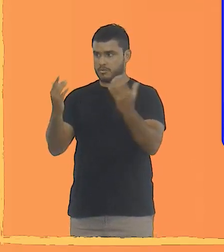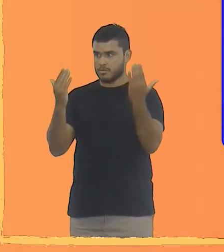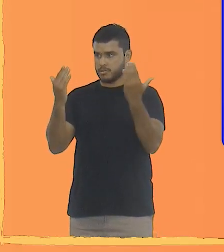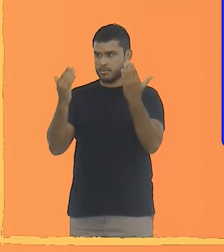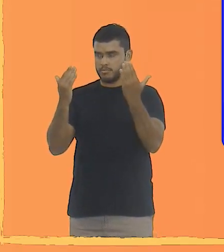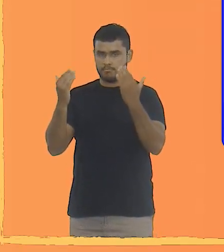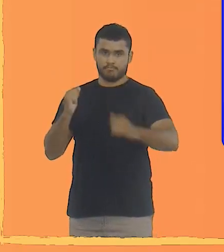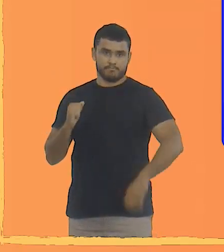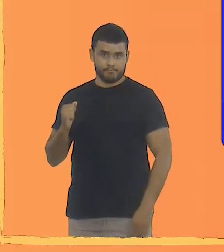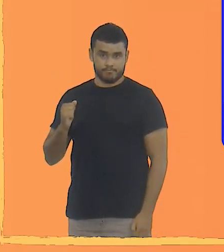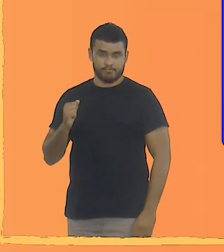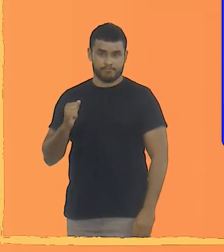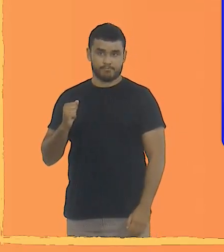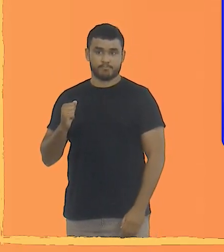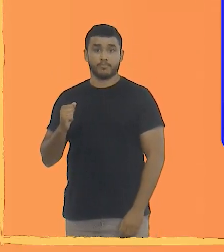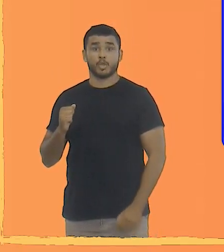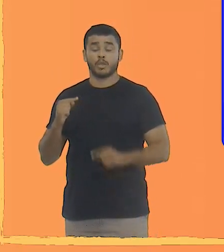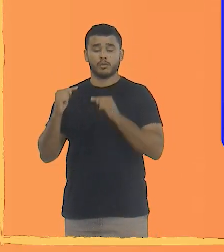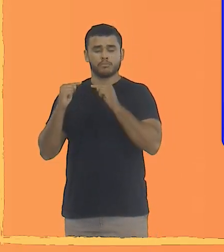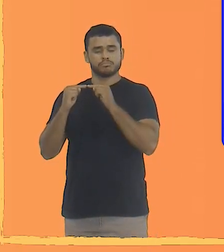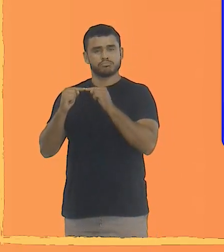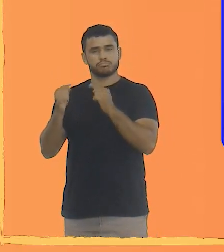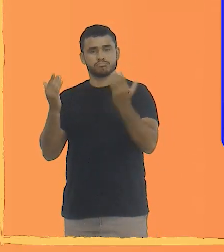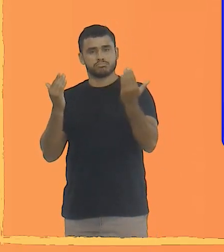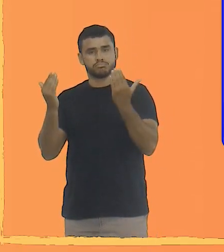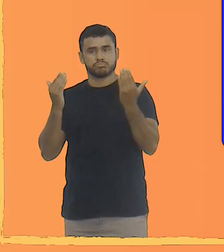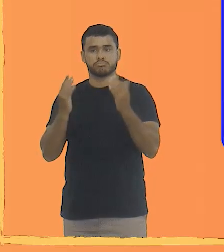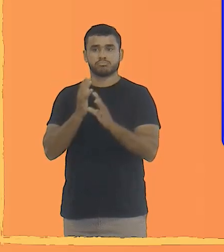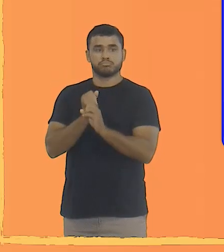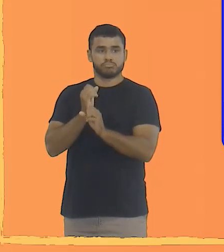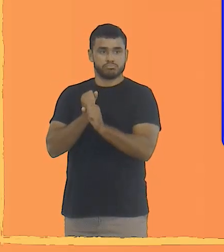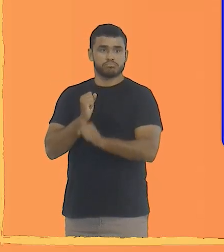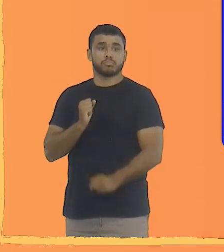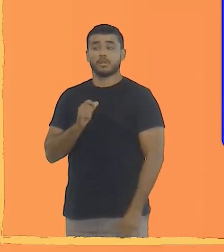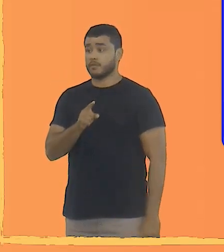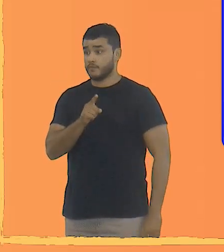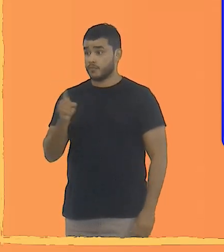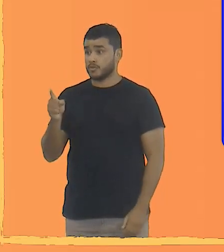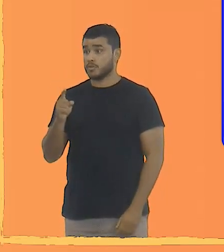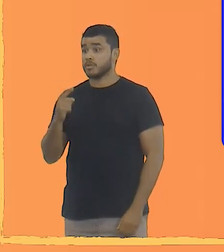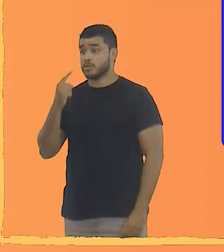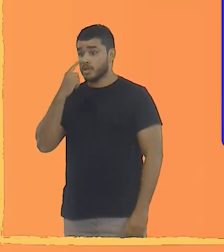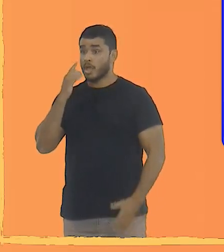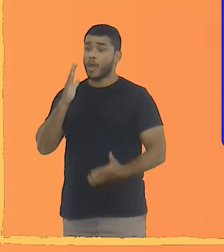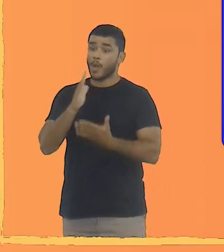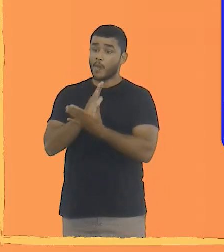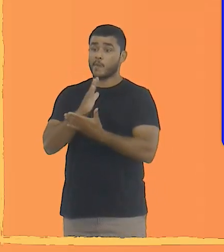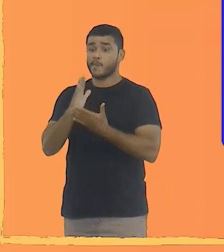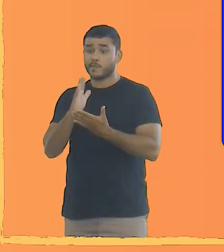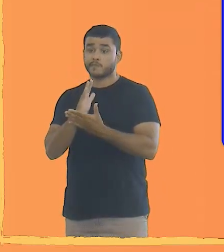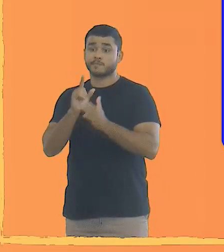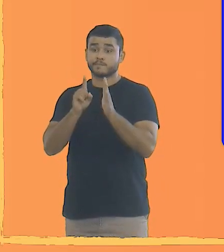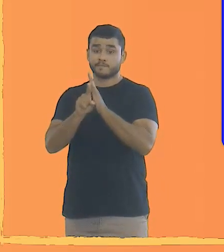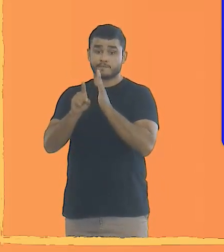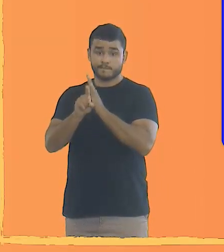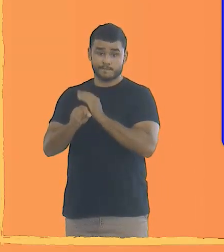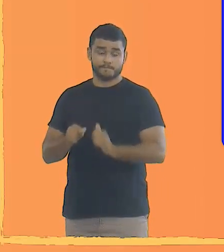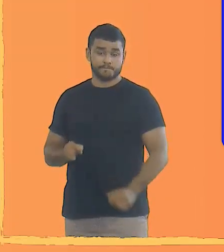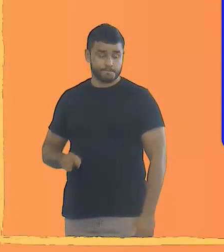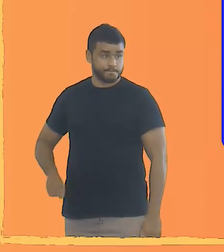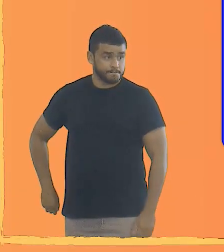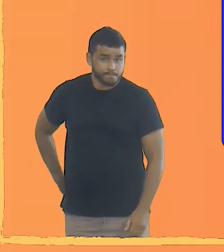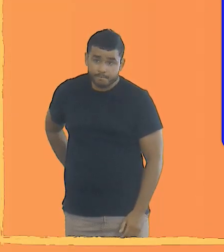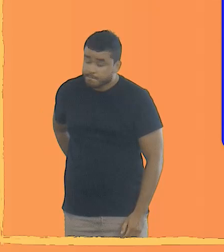Vou passar para vocês aqui algumas situações para a gente trabalhar algumas questões importantes, tá bom? Então, como eu disse